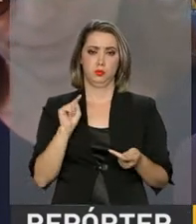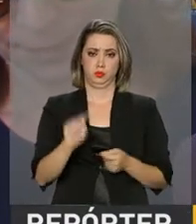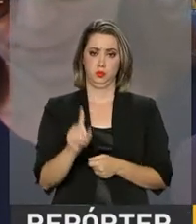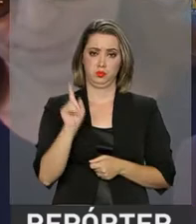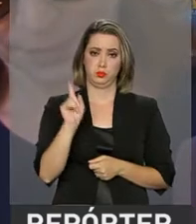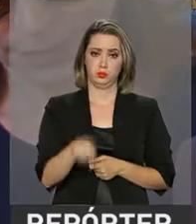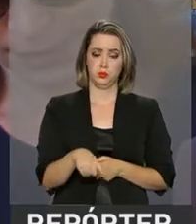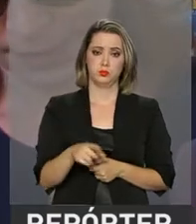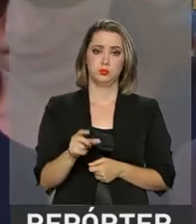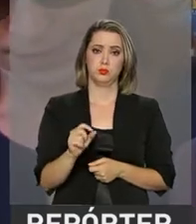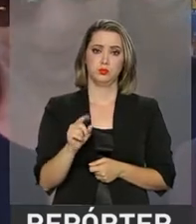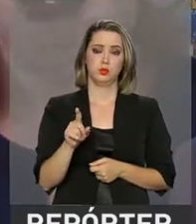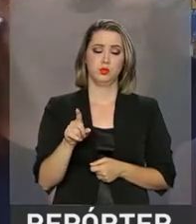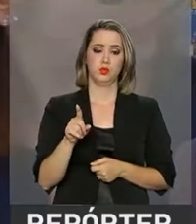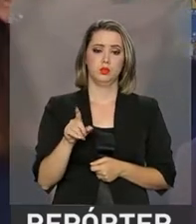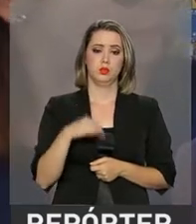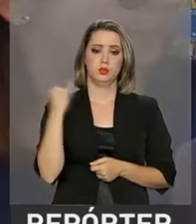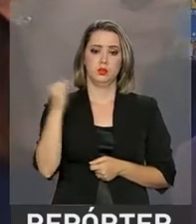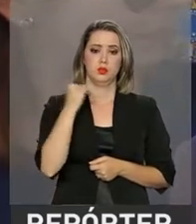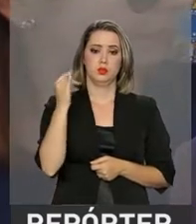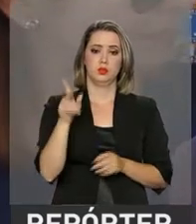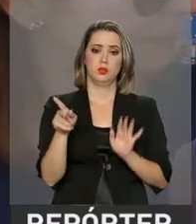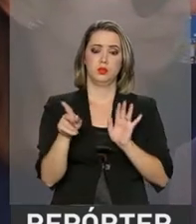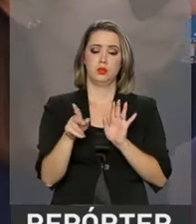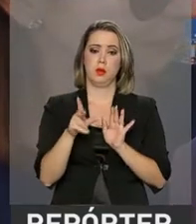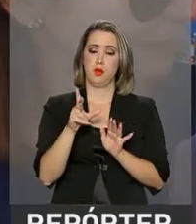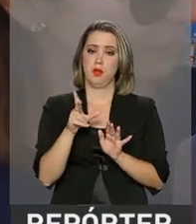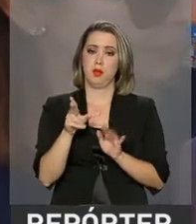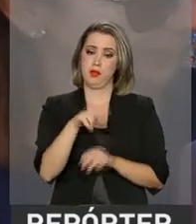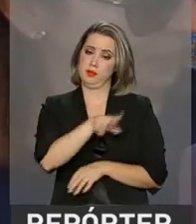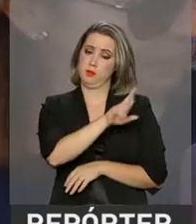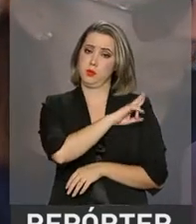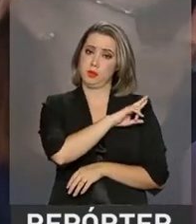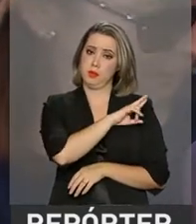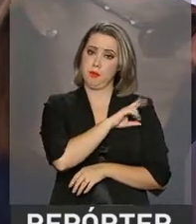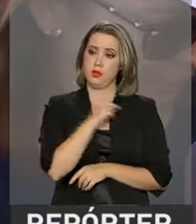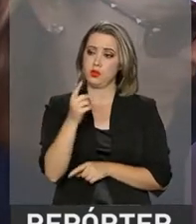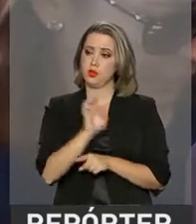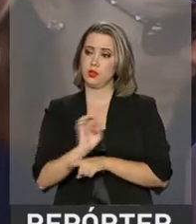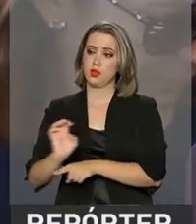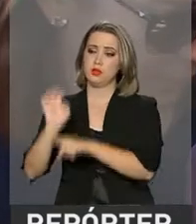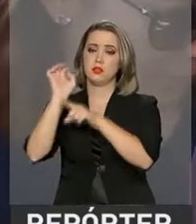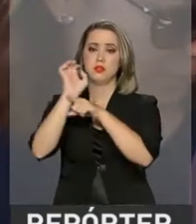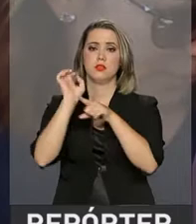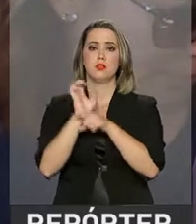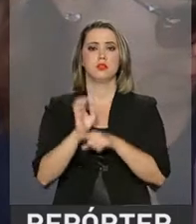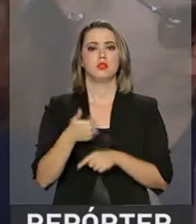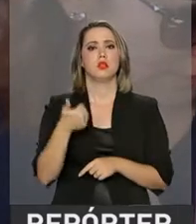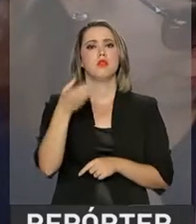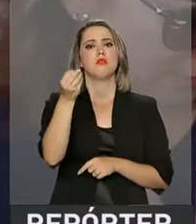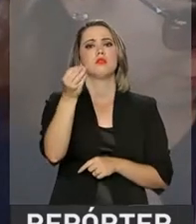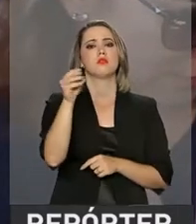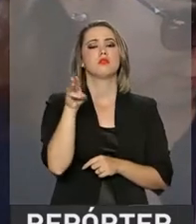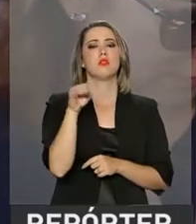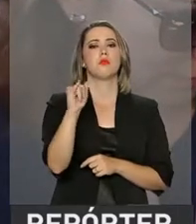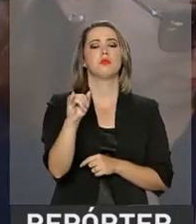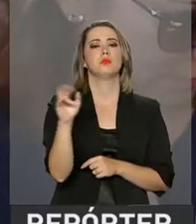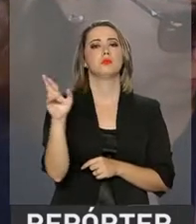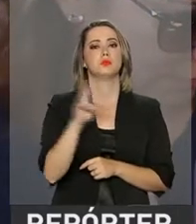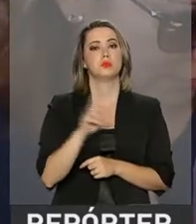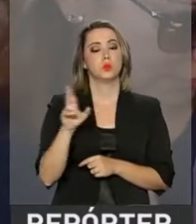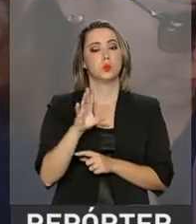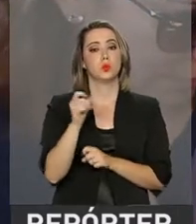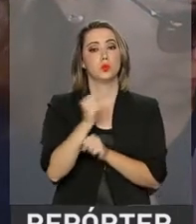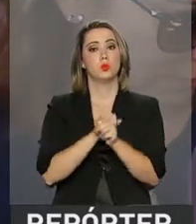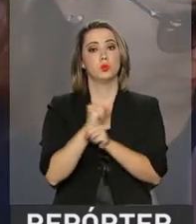pública é essencialmente é de competência dos estados os estados gastam em torno de 100 bilhões de reais por